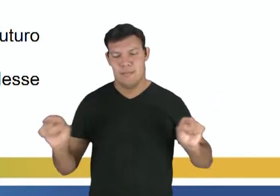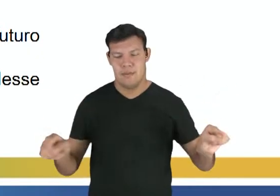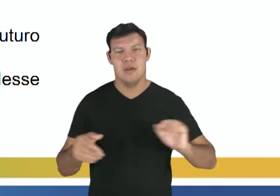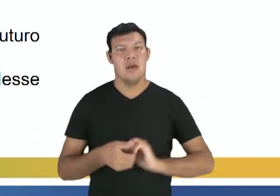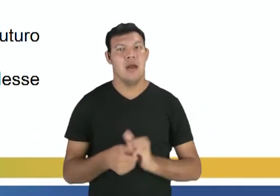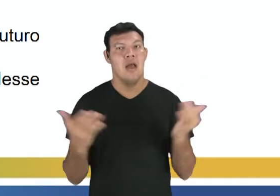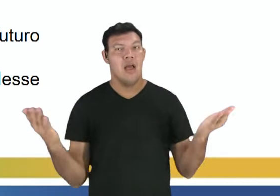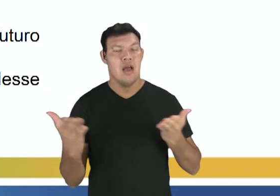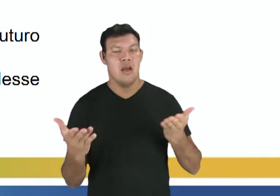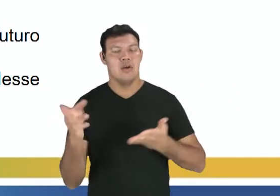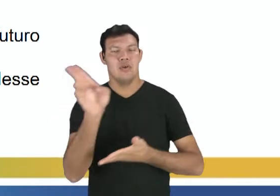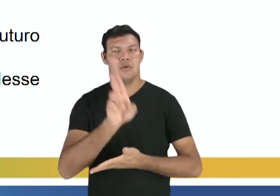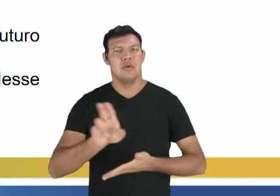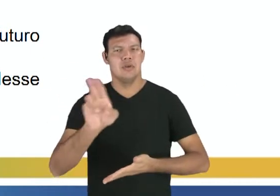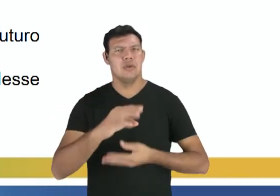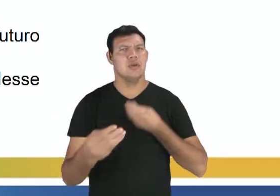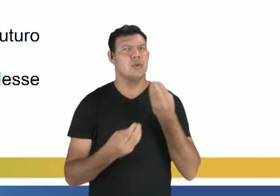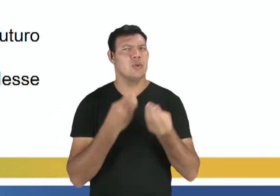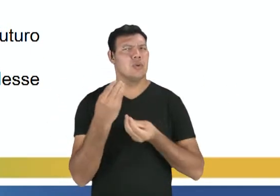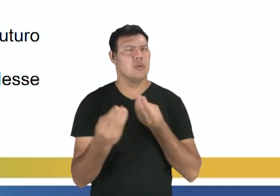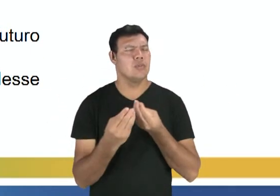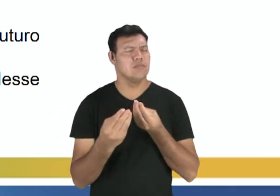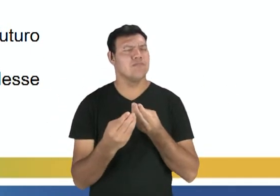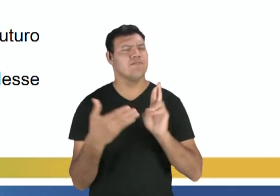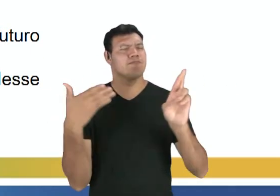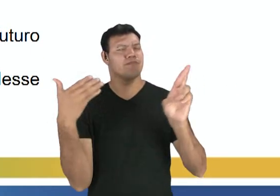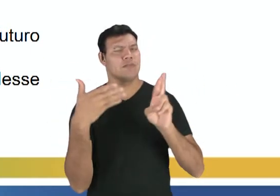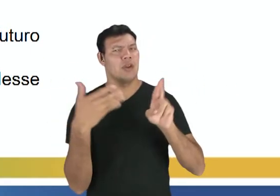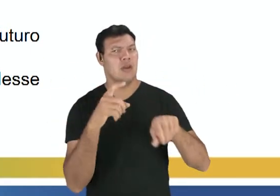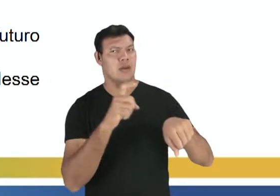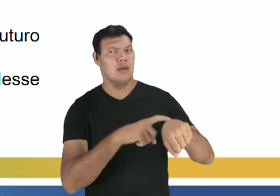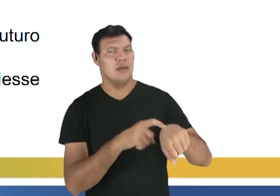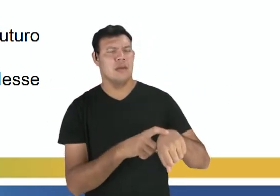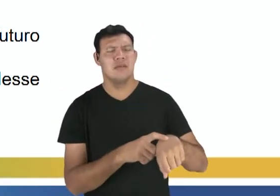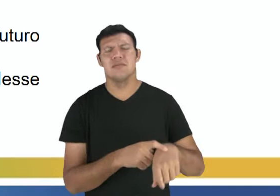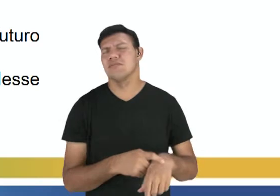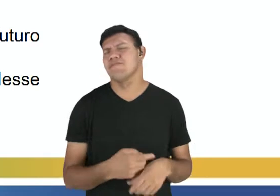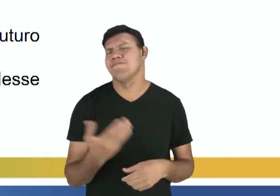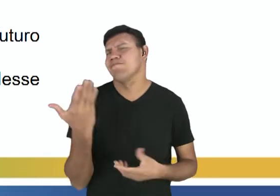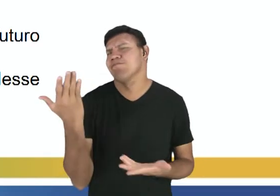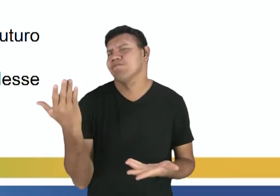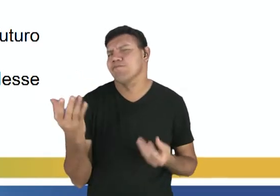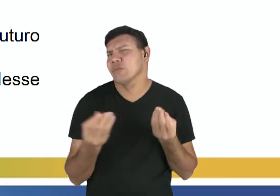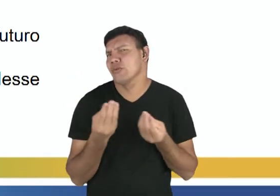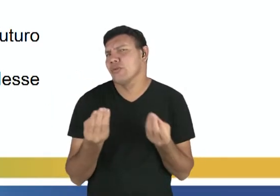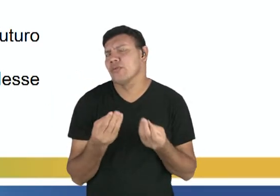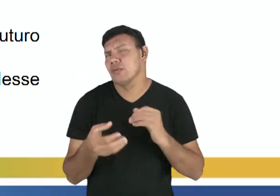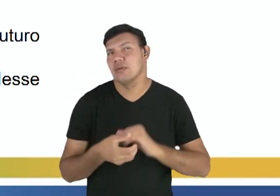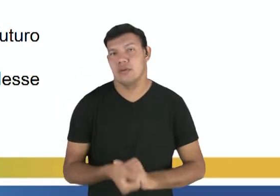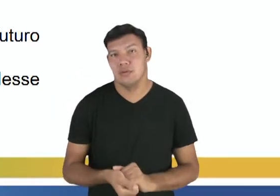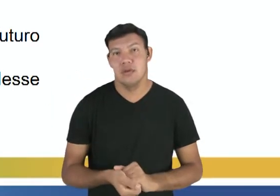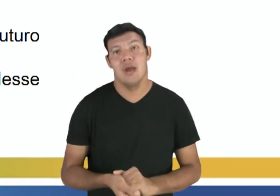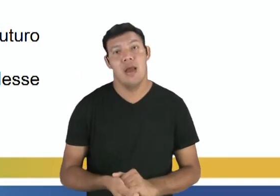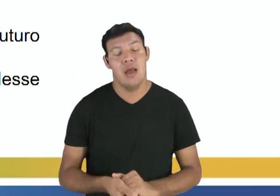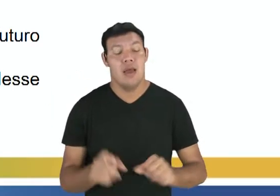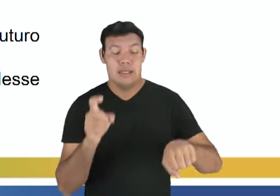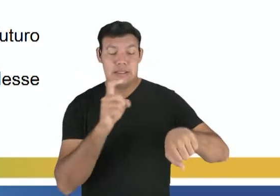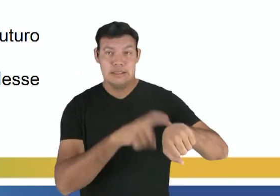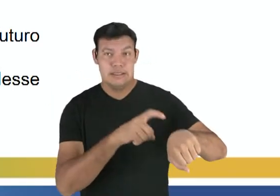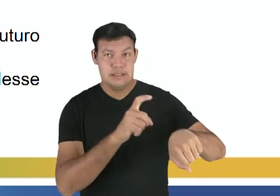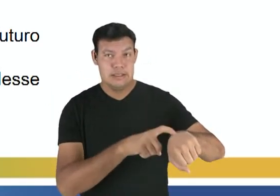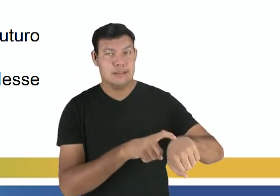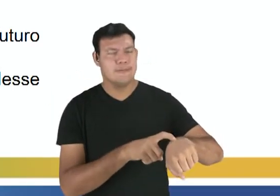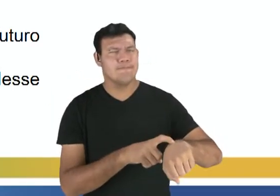a usá-los em referência ao tempo. Como assim, professora? Gente, quando nós falamos em